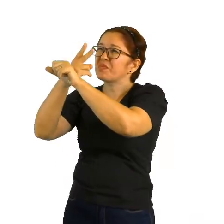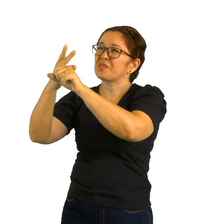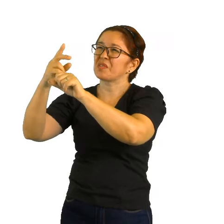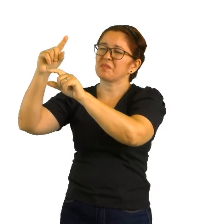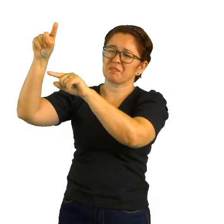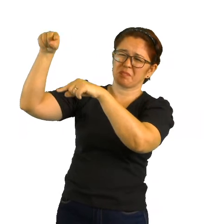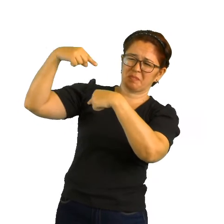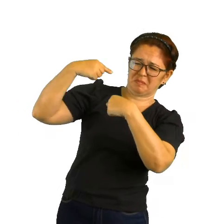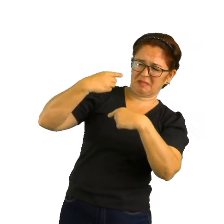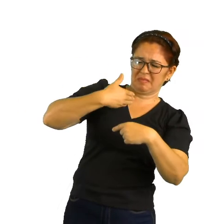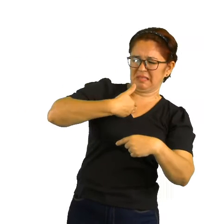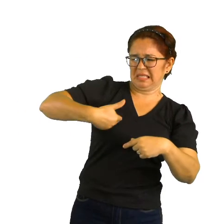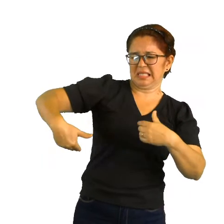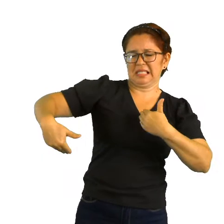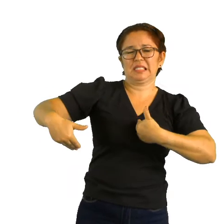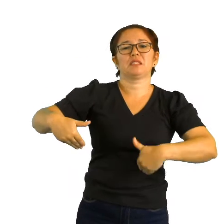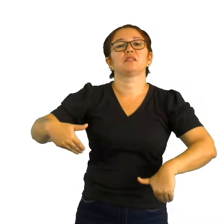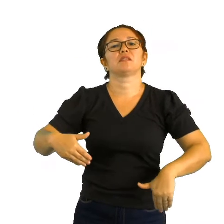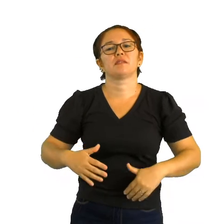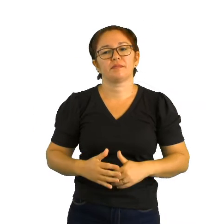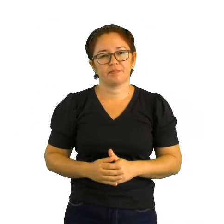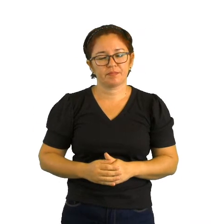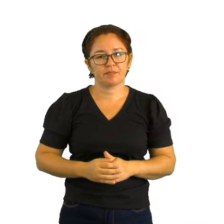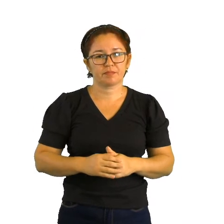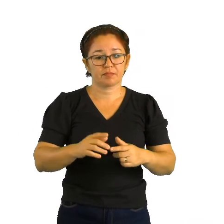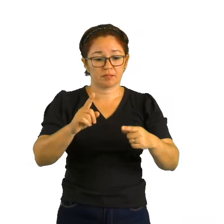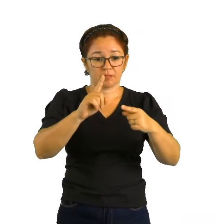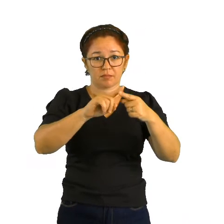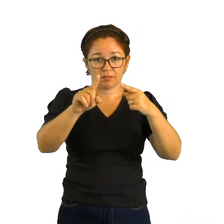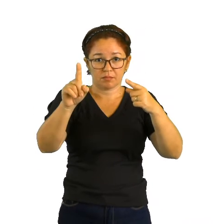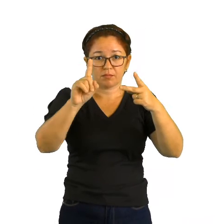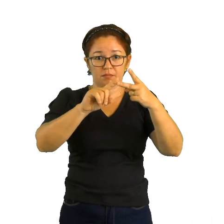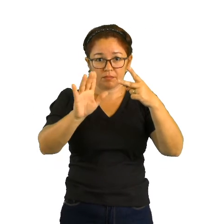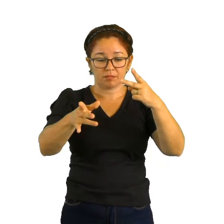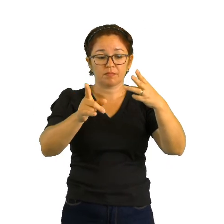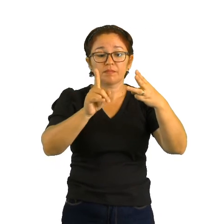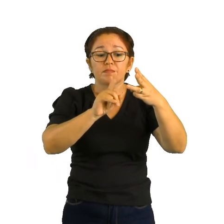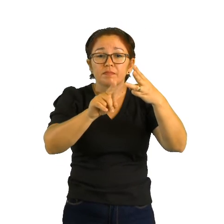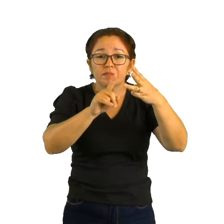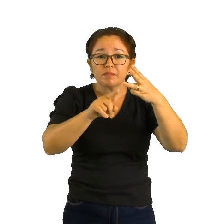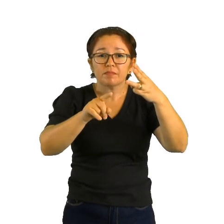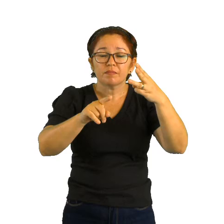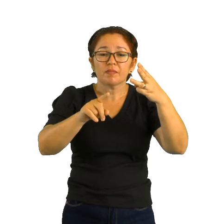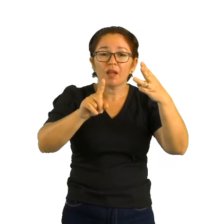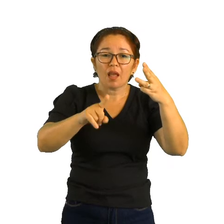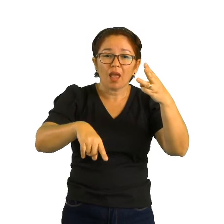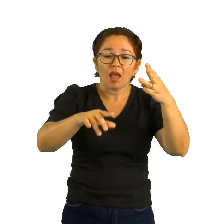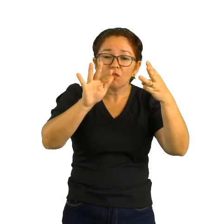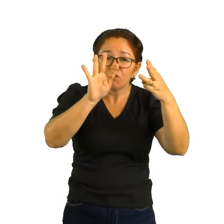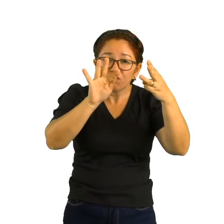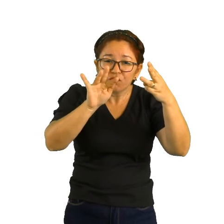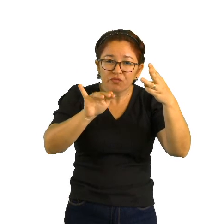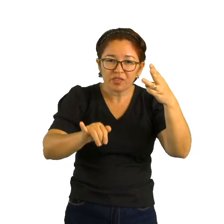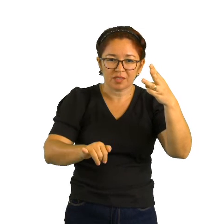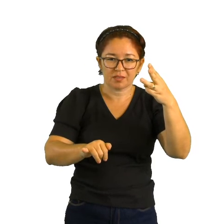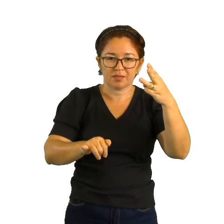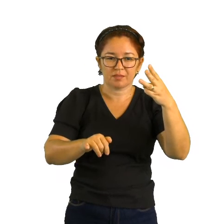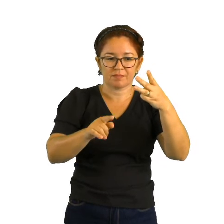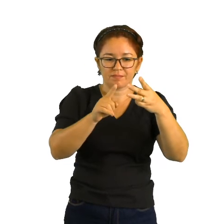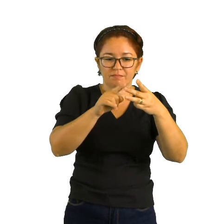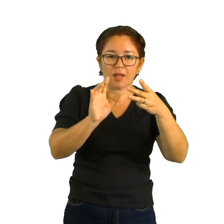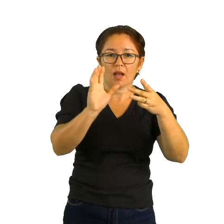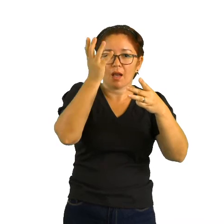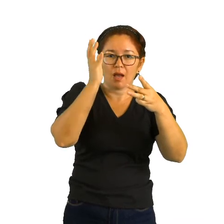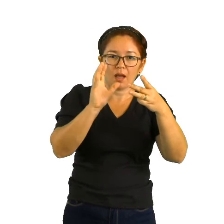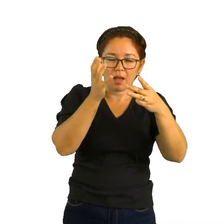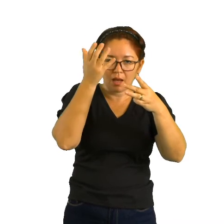leitura. Desfecho ou final é um momento posterior ao conflito, em que a